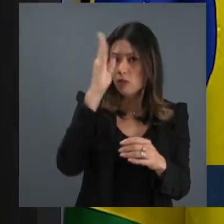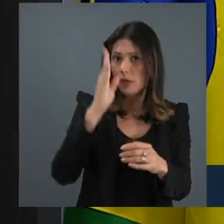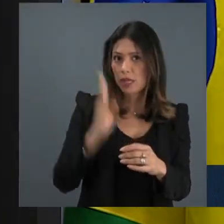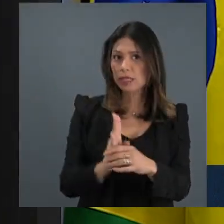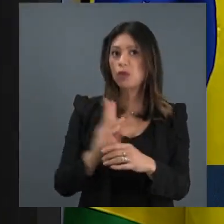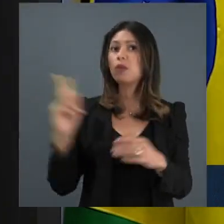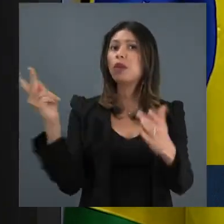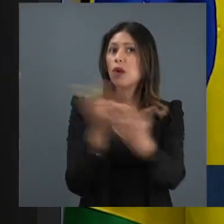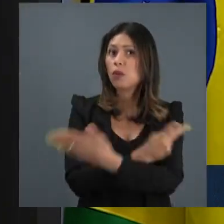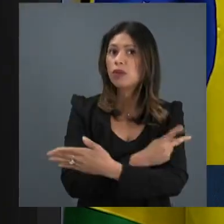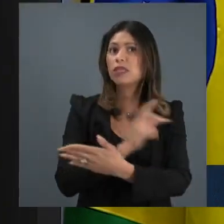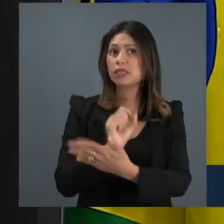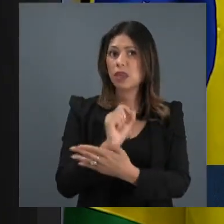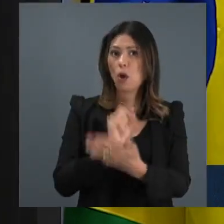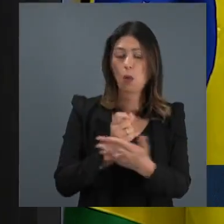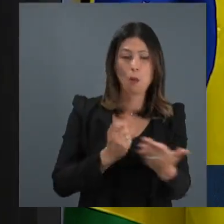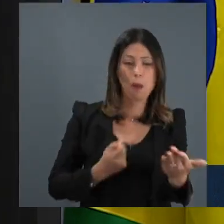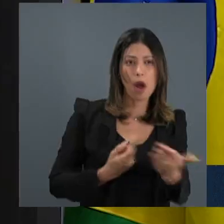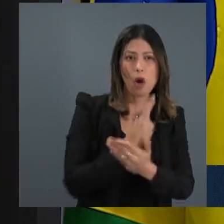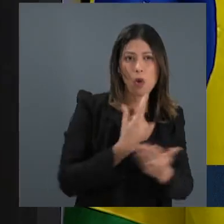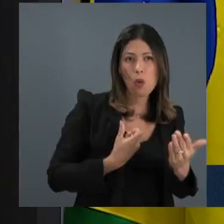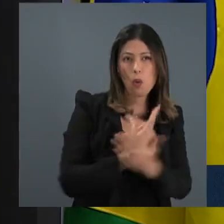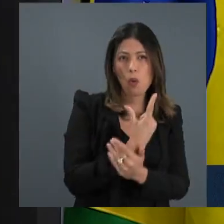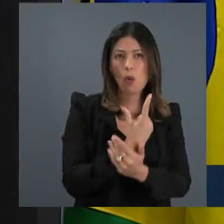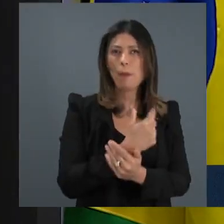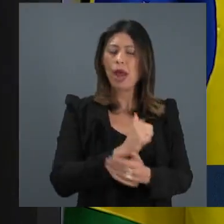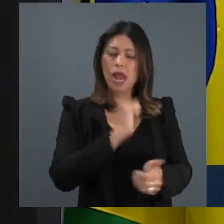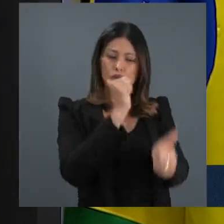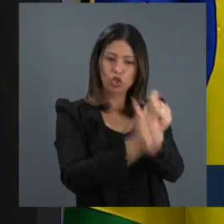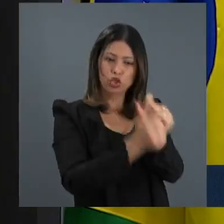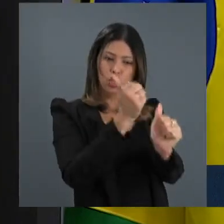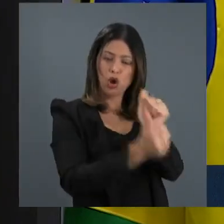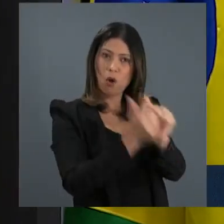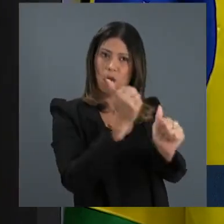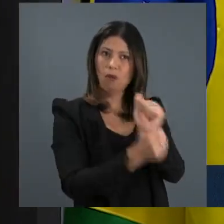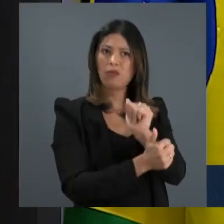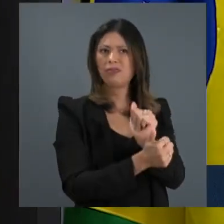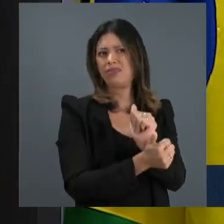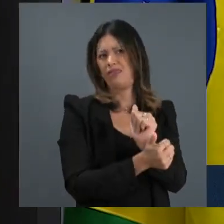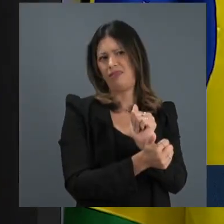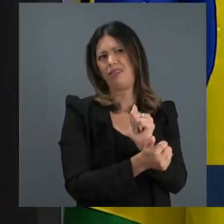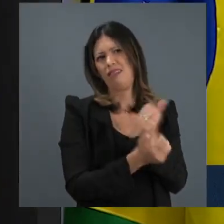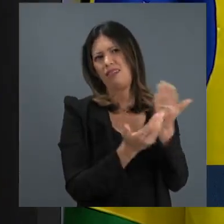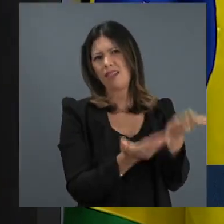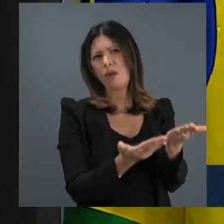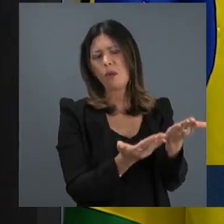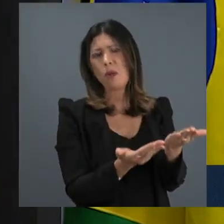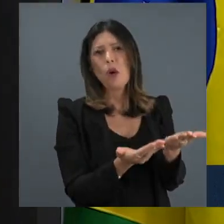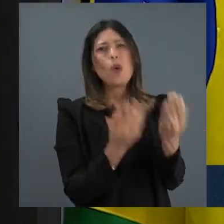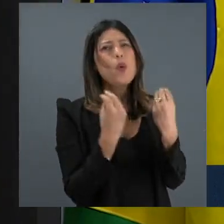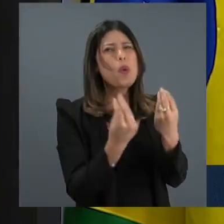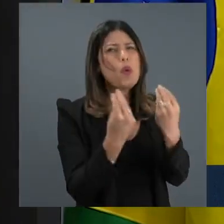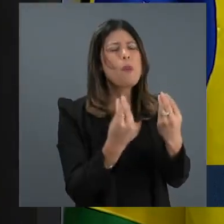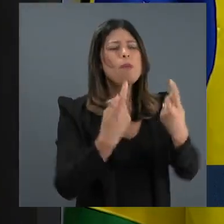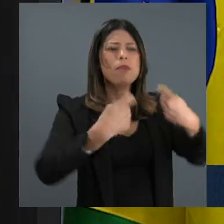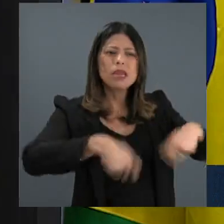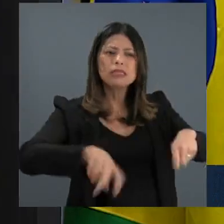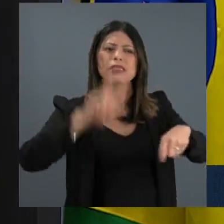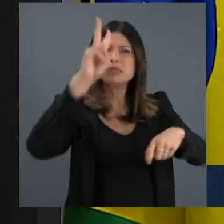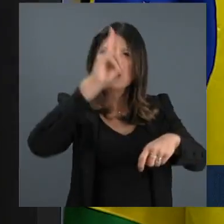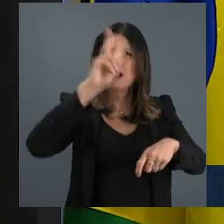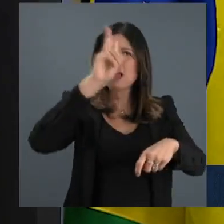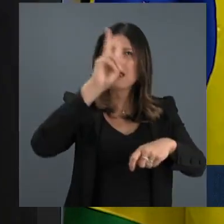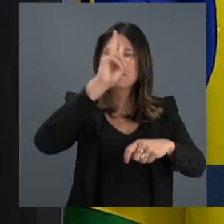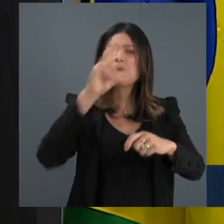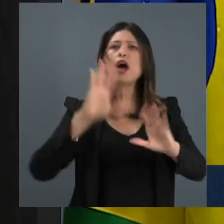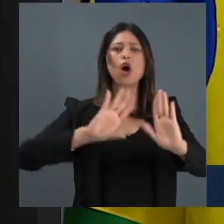leilão emergencial de arroz. Nós precisamos antes recordar um pouco o currículo do PT